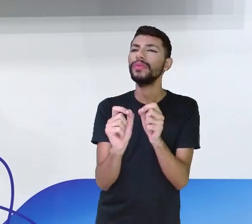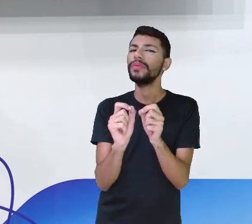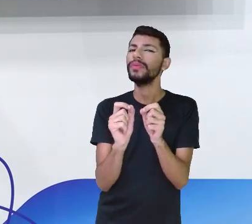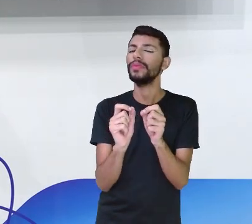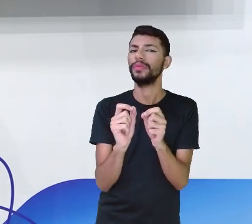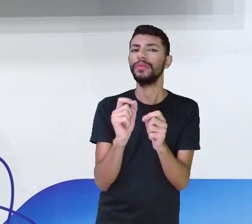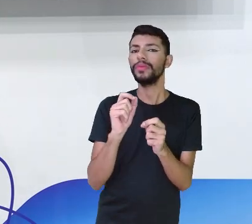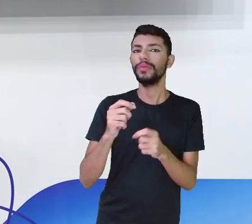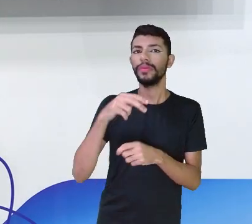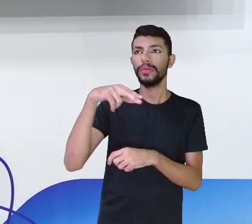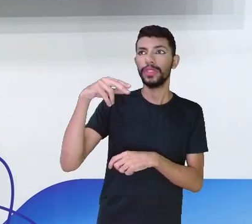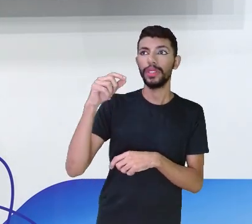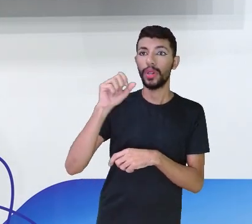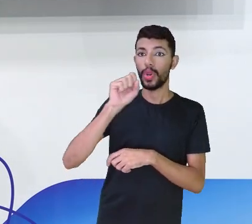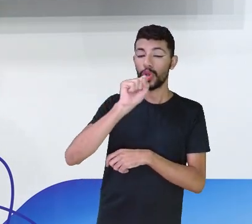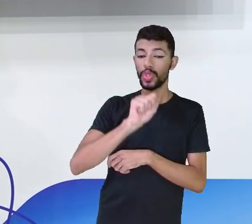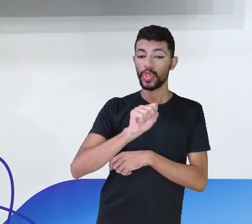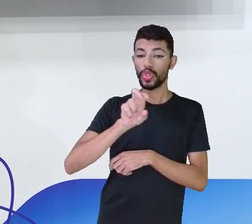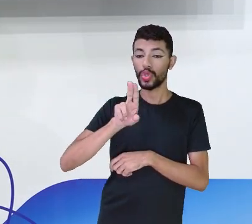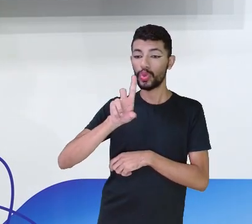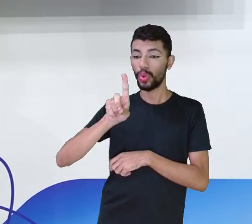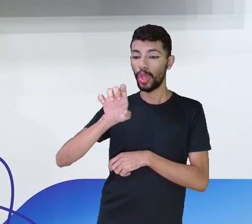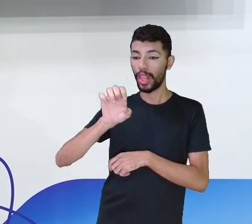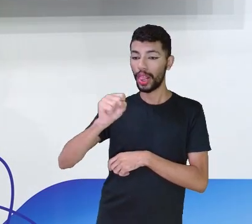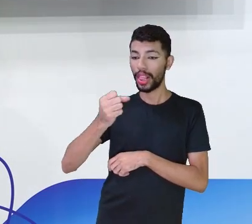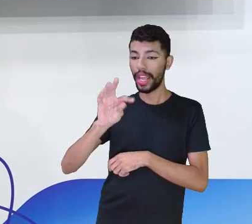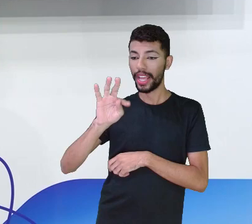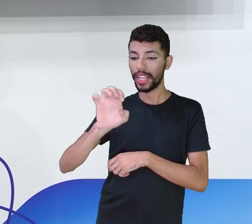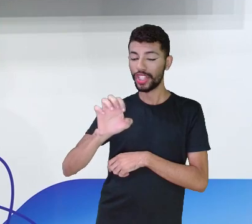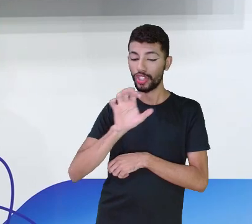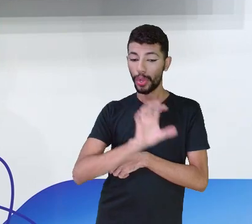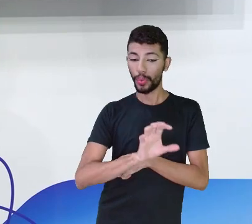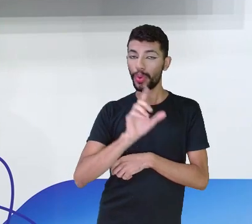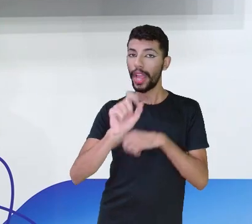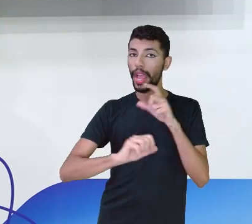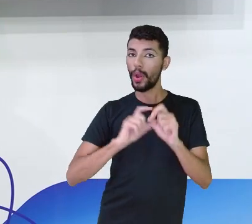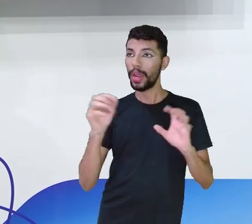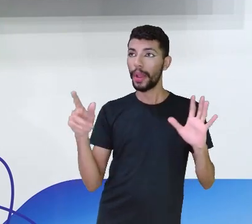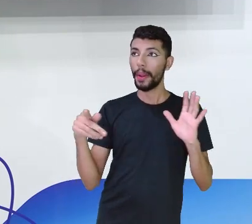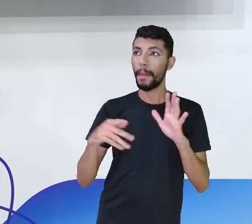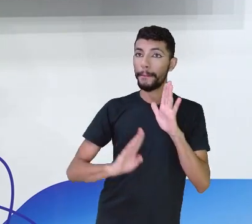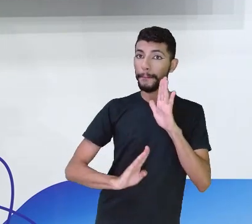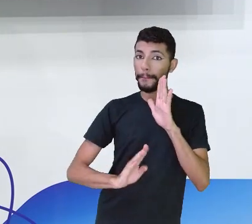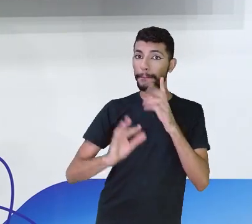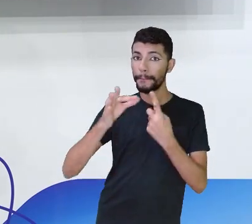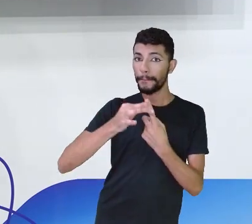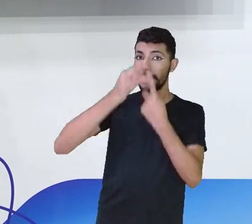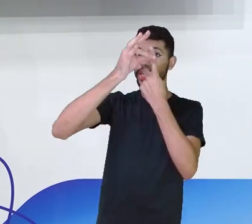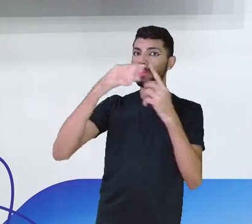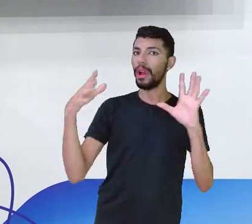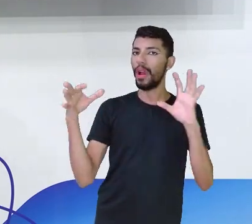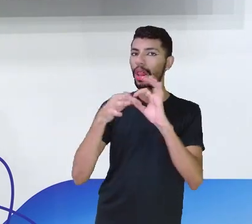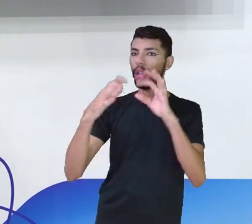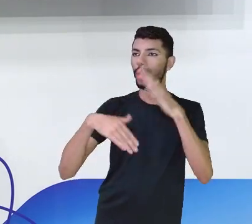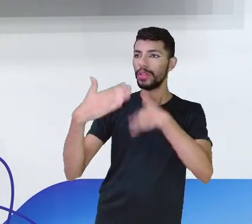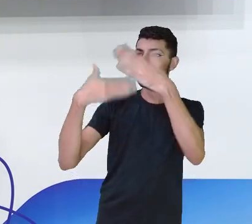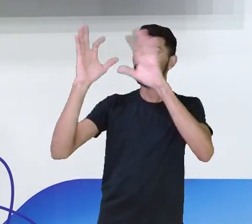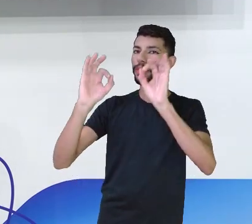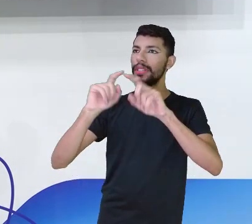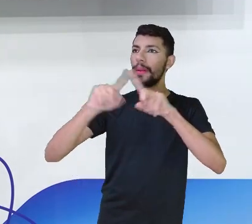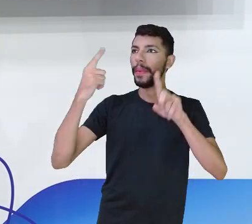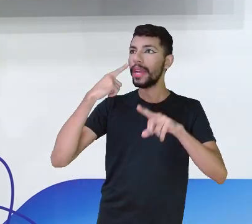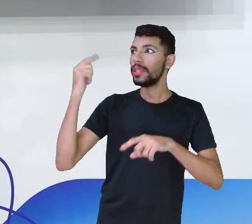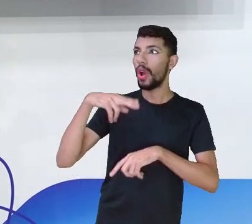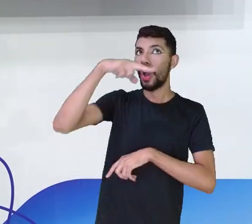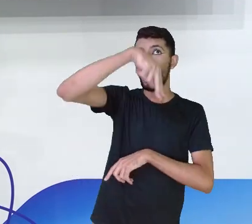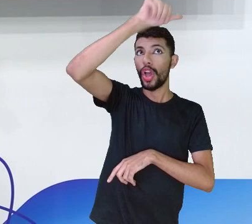percebeu que a região sudeste, ela é ponta no que diz respeito ao desenvolvimento, mas o Nordeste não